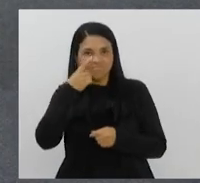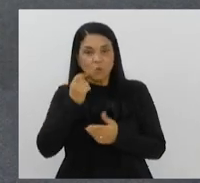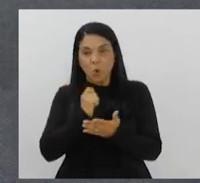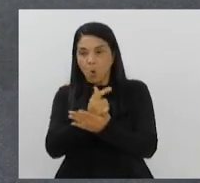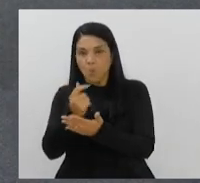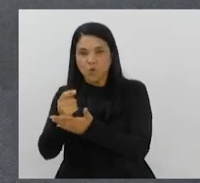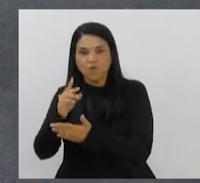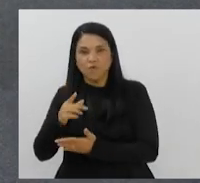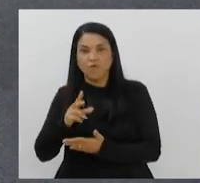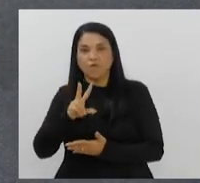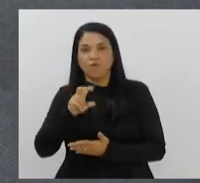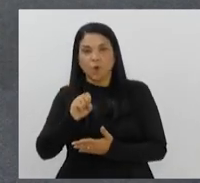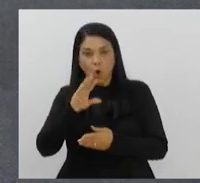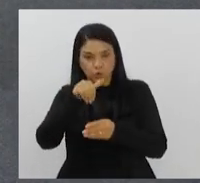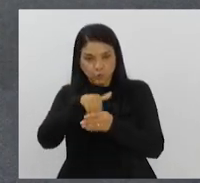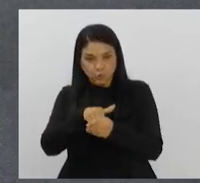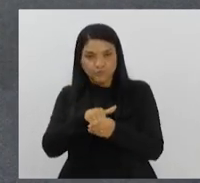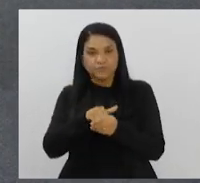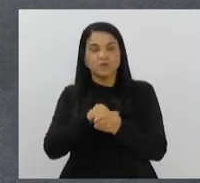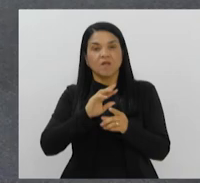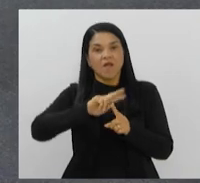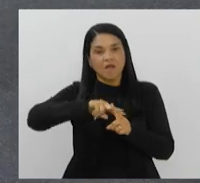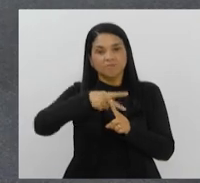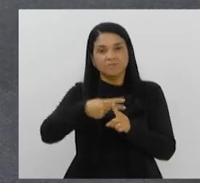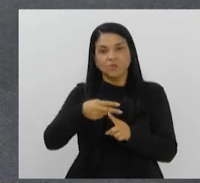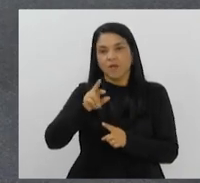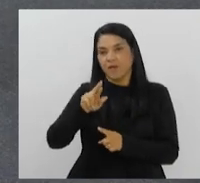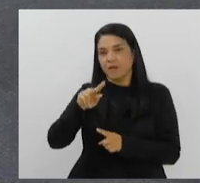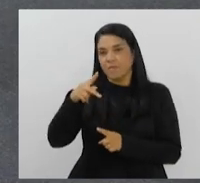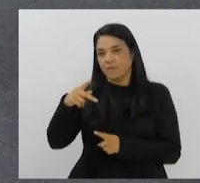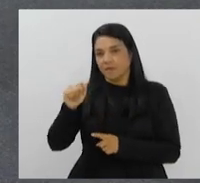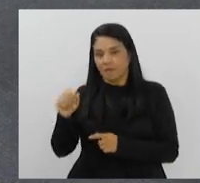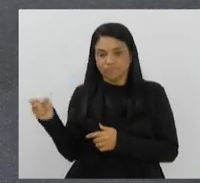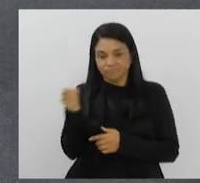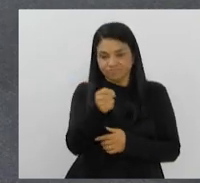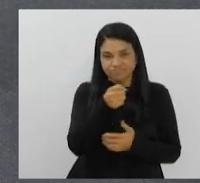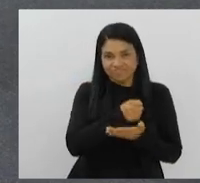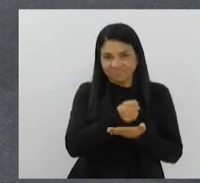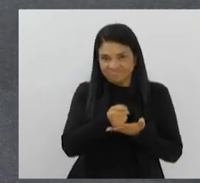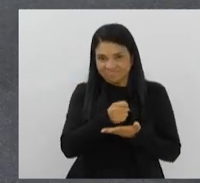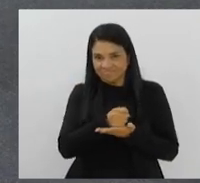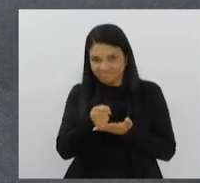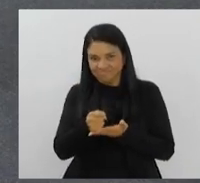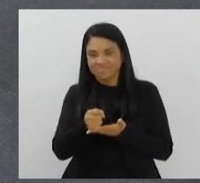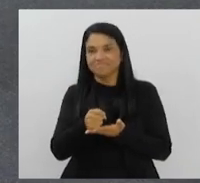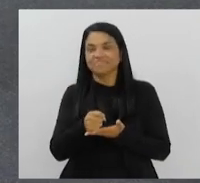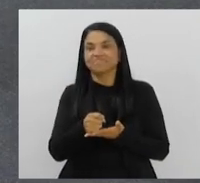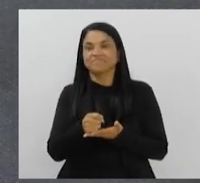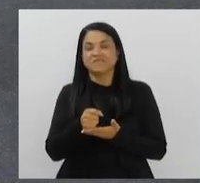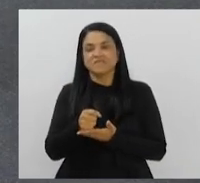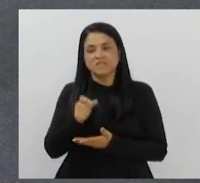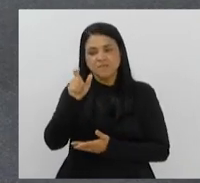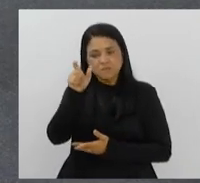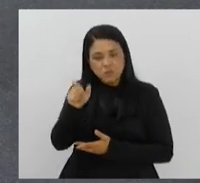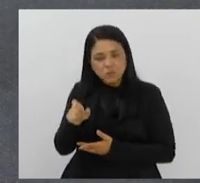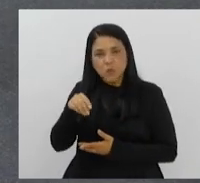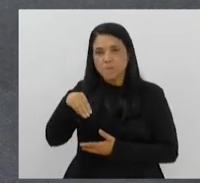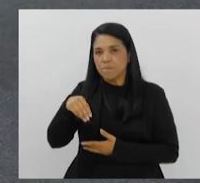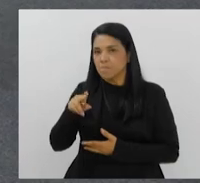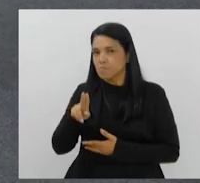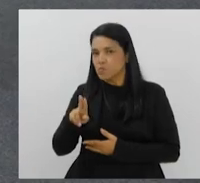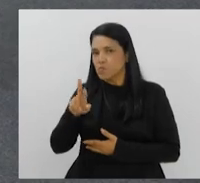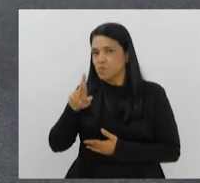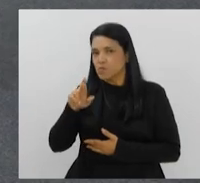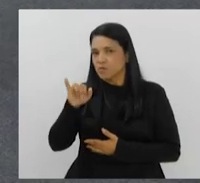voto, aumentou a RPA, né, cabide de emprego. E essa persona, essa figura que